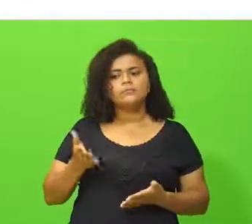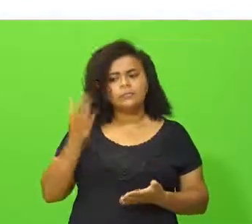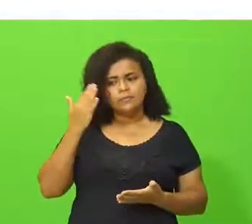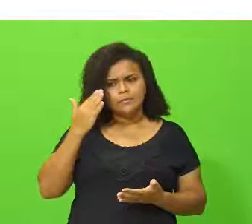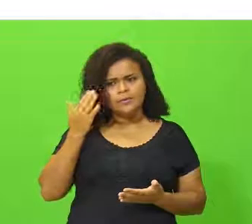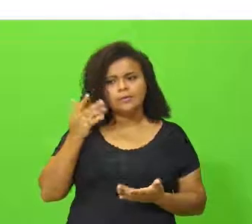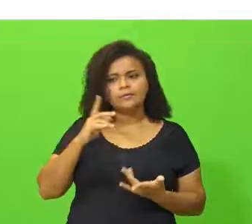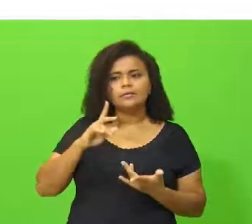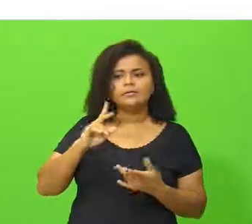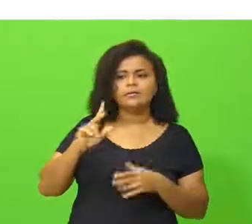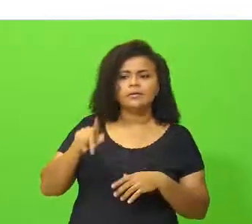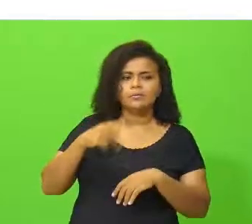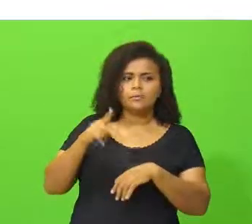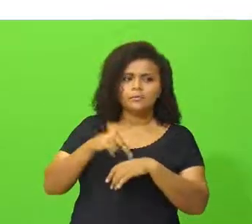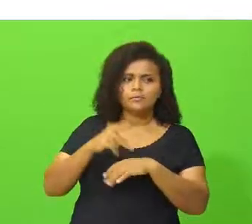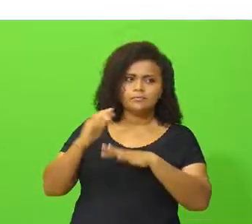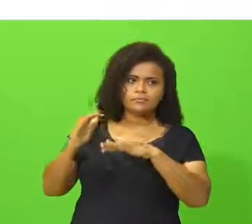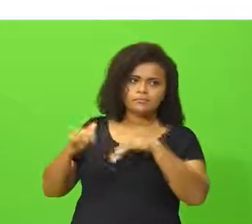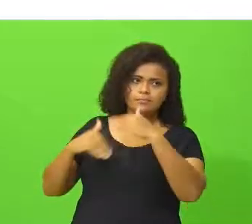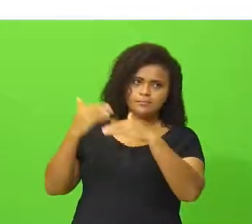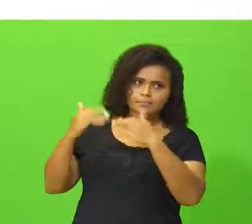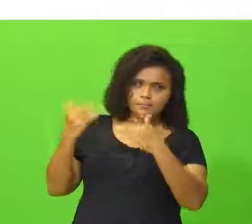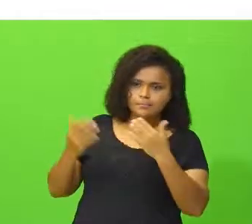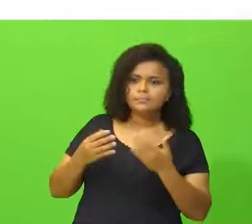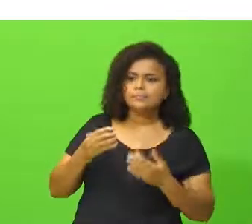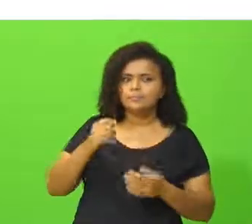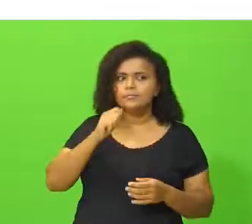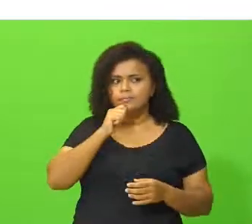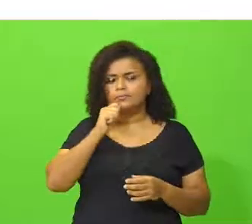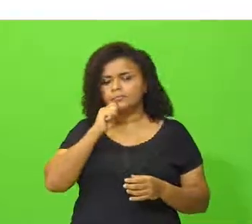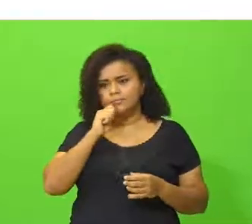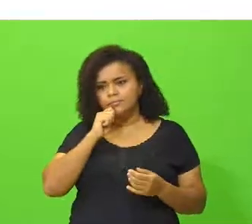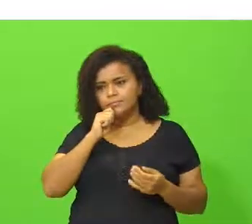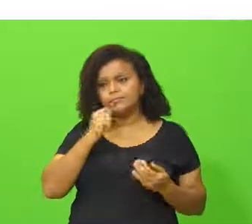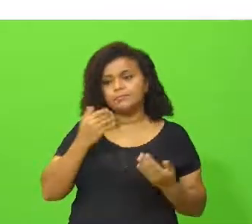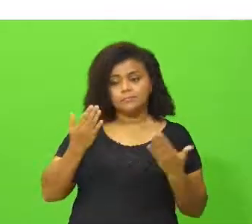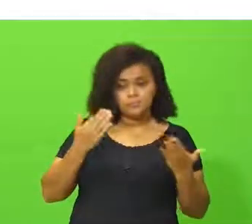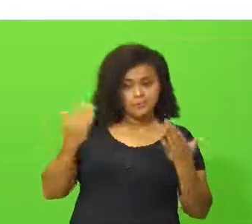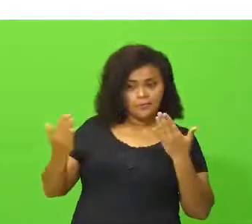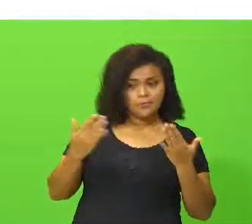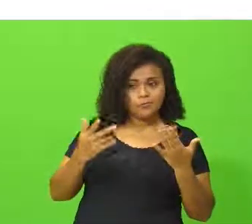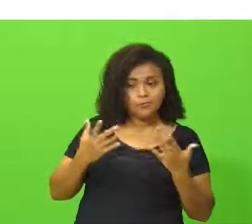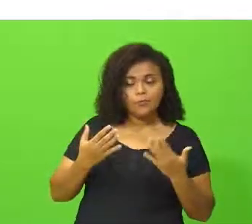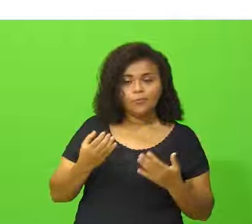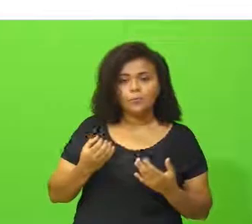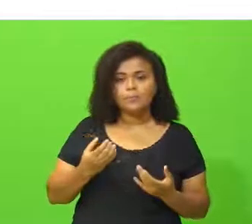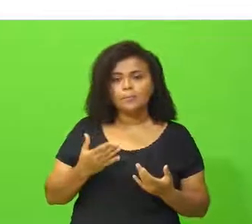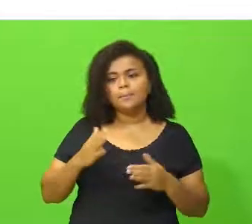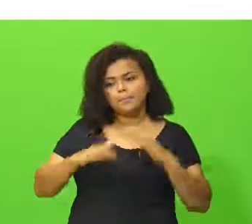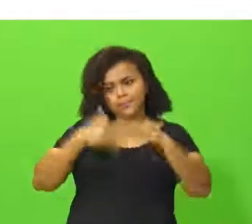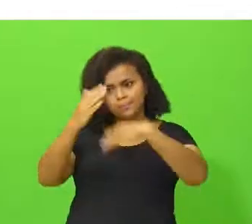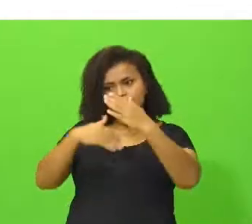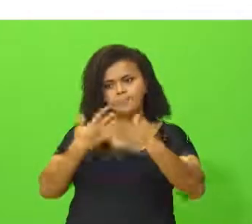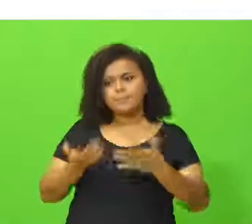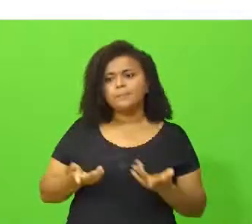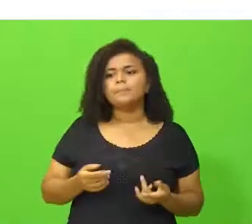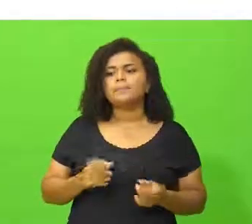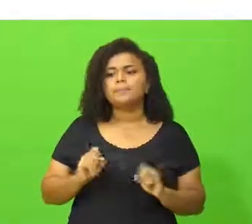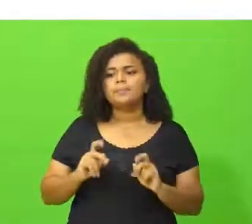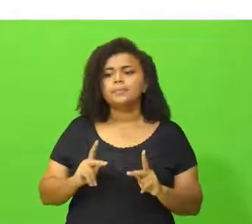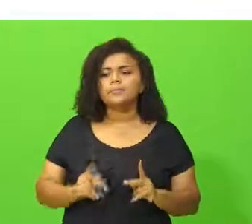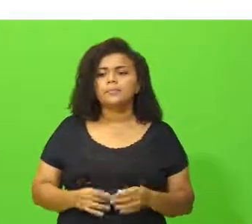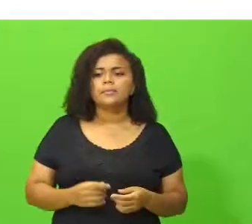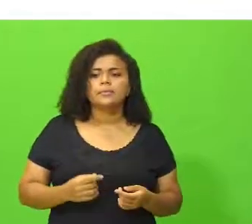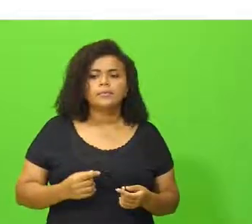dos países desenvolvidos, mas a gente já vê alguns avanços bem significativos. Professor, a respeito sobre as taxas